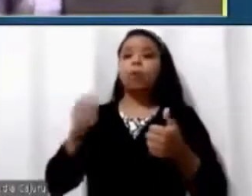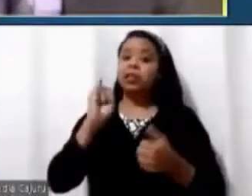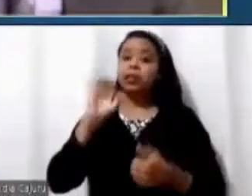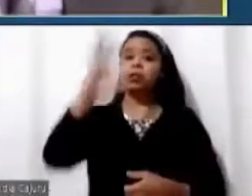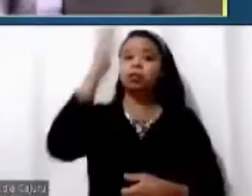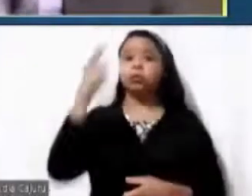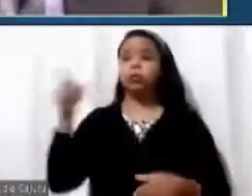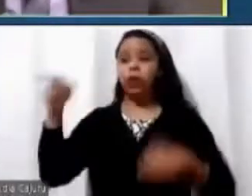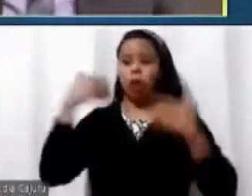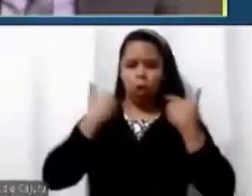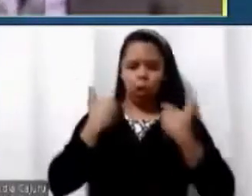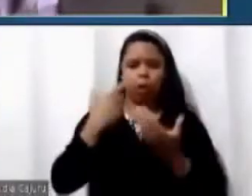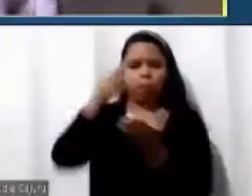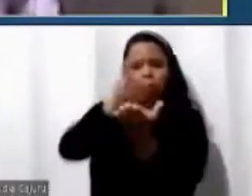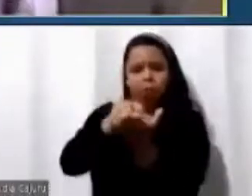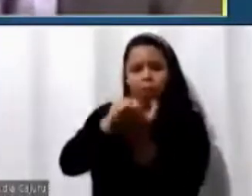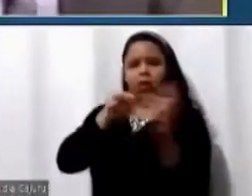vontade. Esse termo